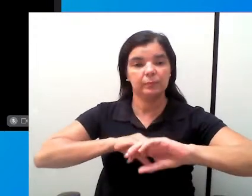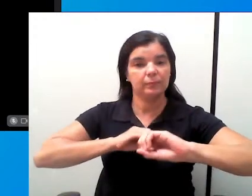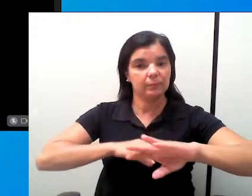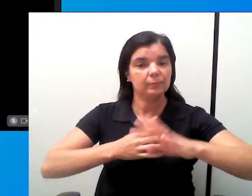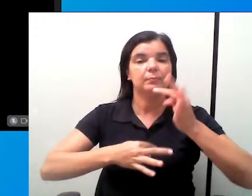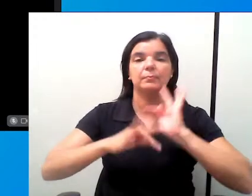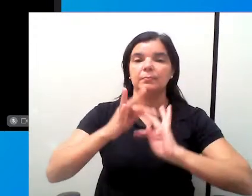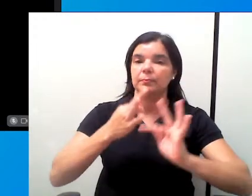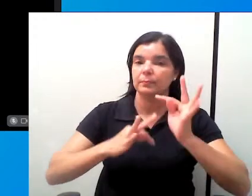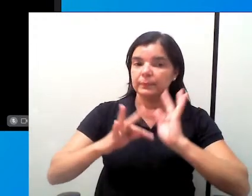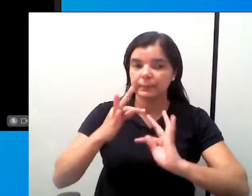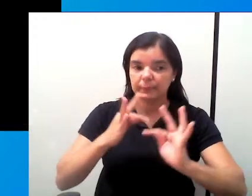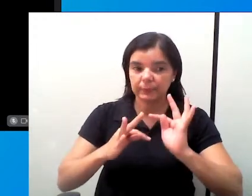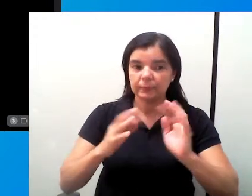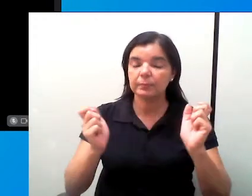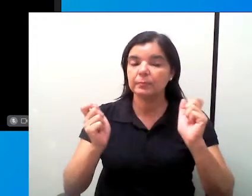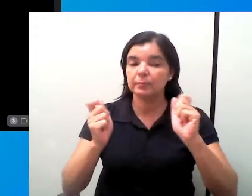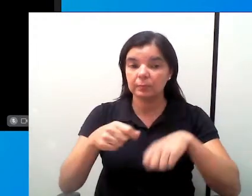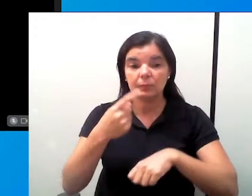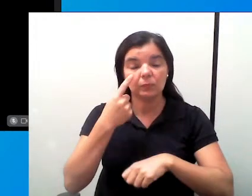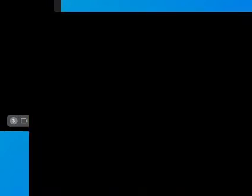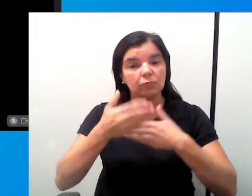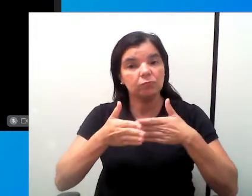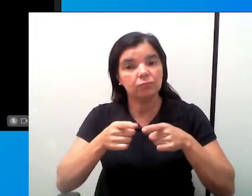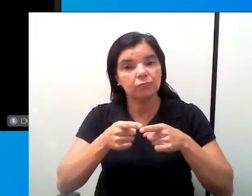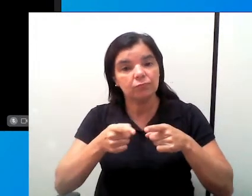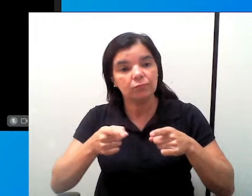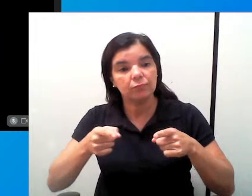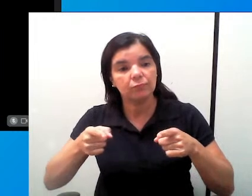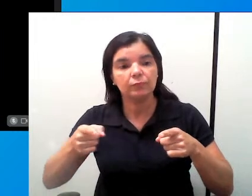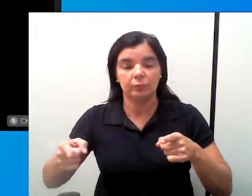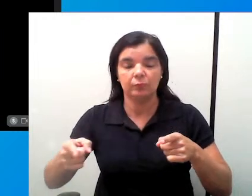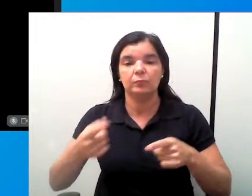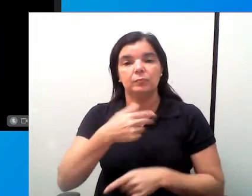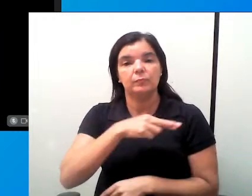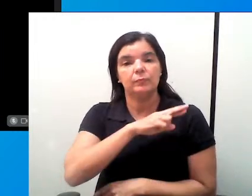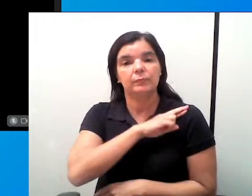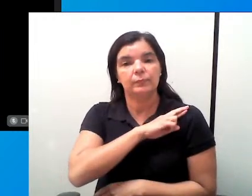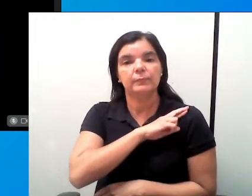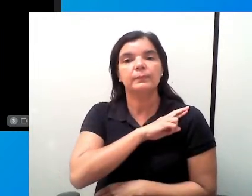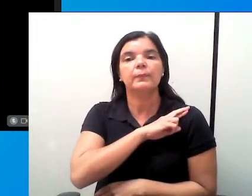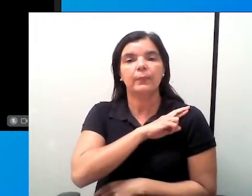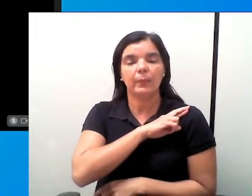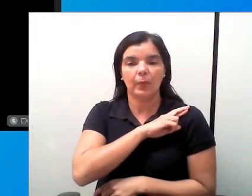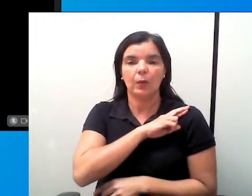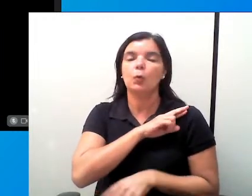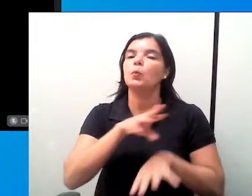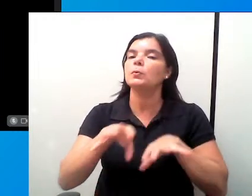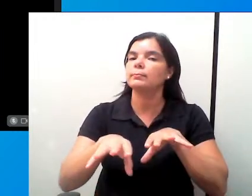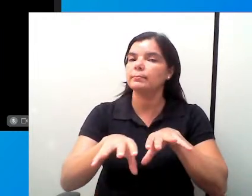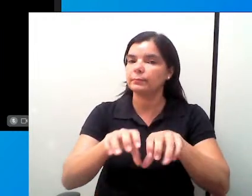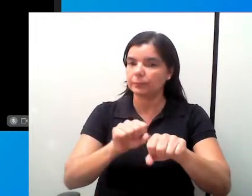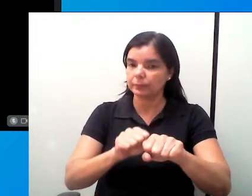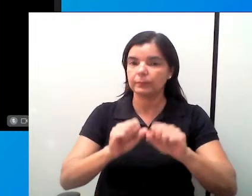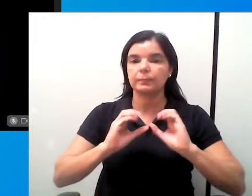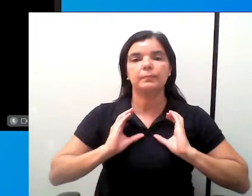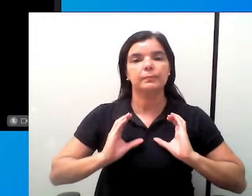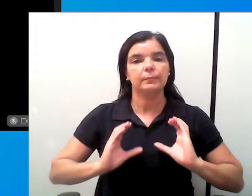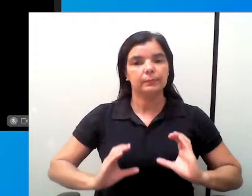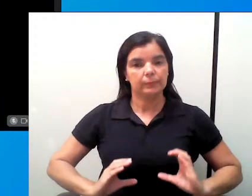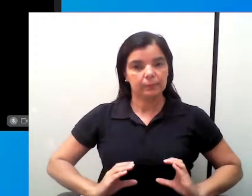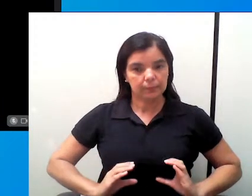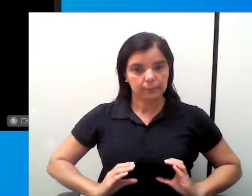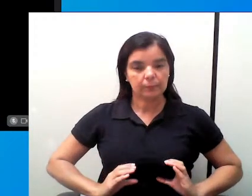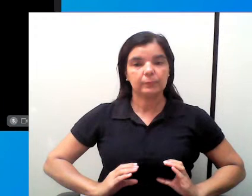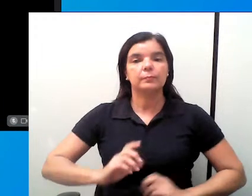tecnológica, é para que a gente busque, a partir da nossa missão, estabelecer uma formação também cidadã para os